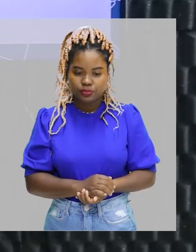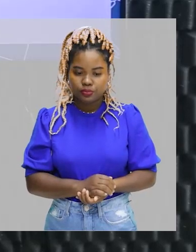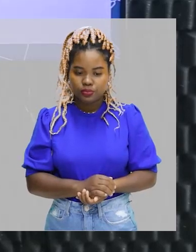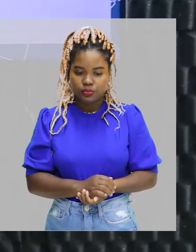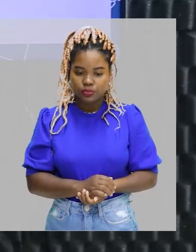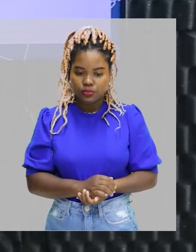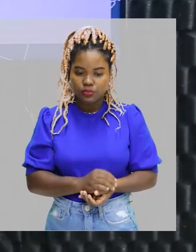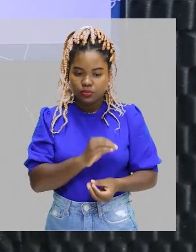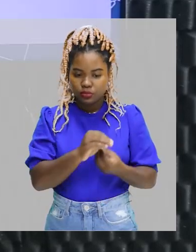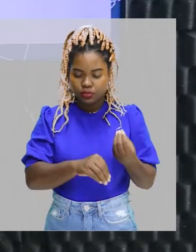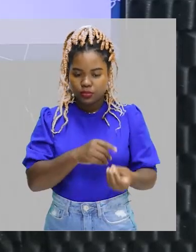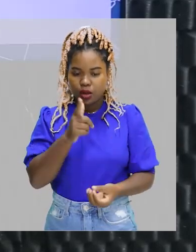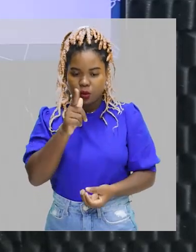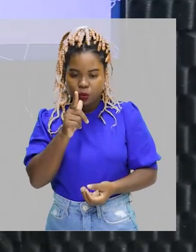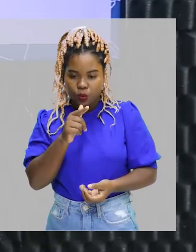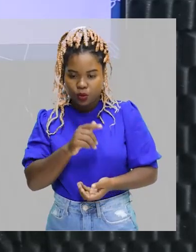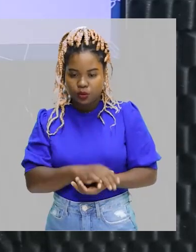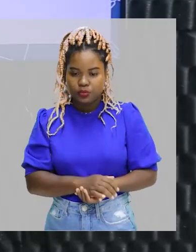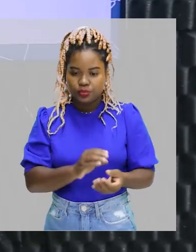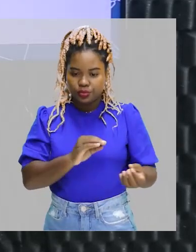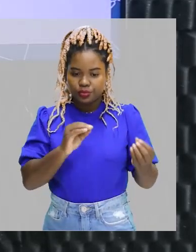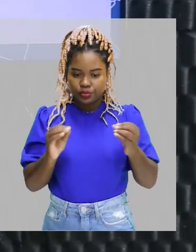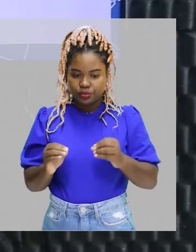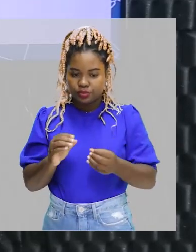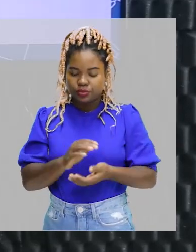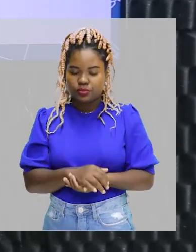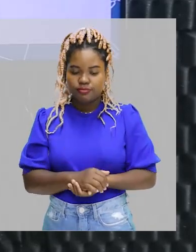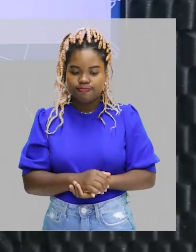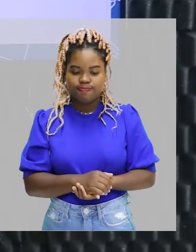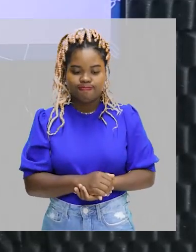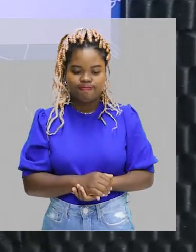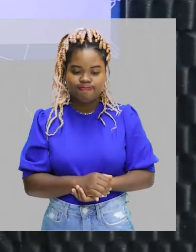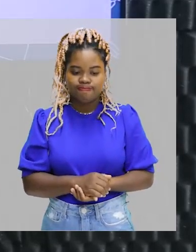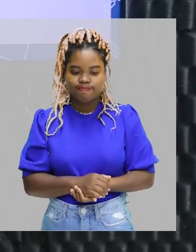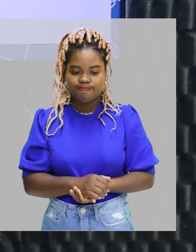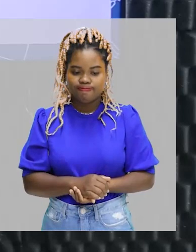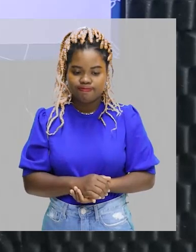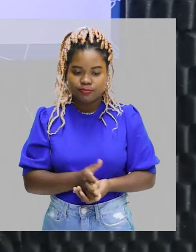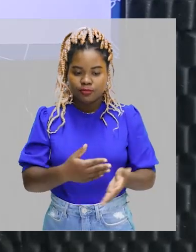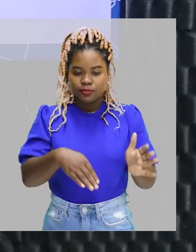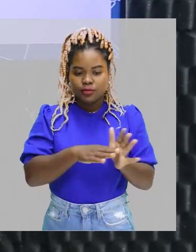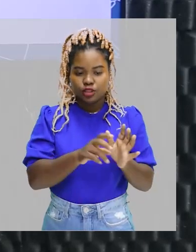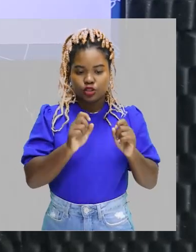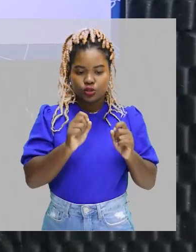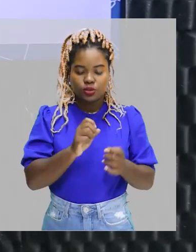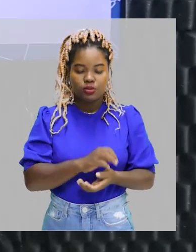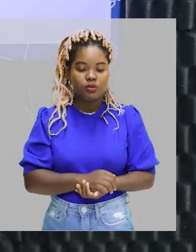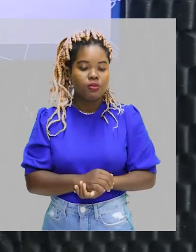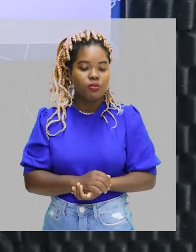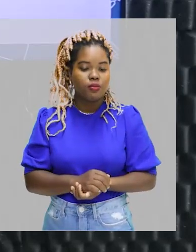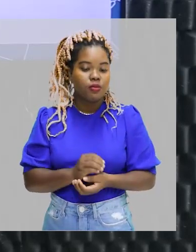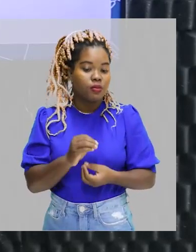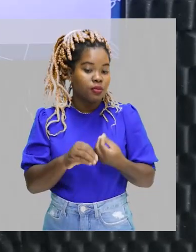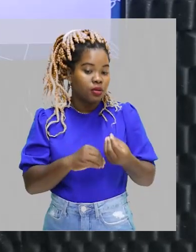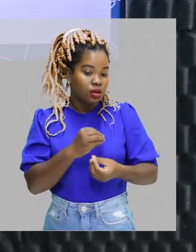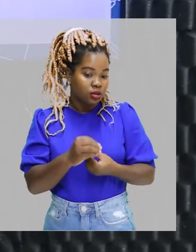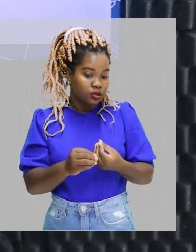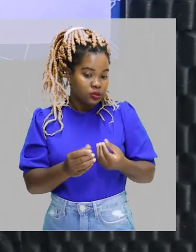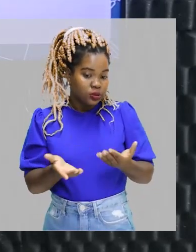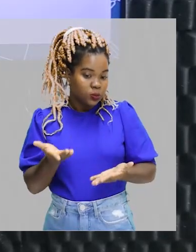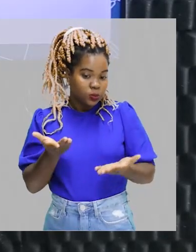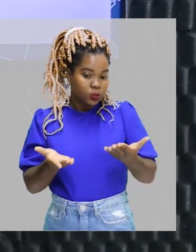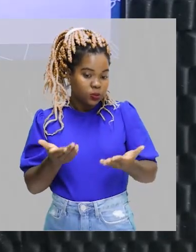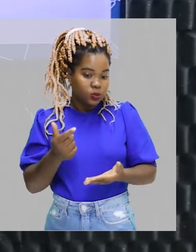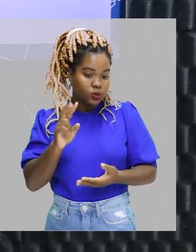foram diluídos com água destilada, nós adicionamos água até chegar em uma solução de